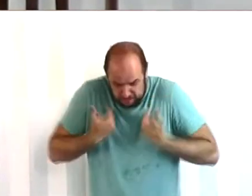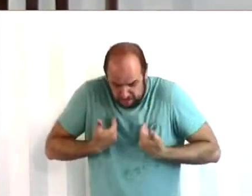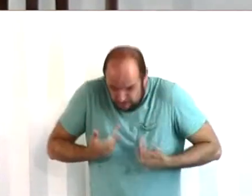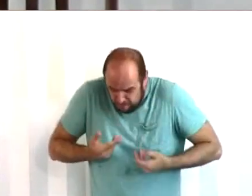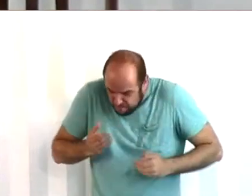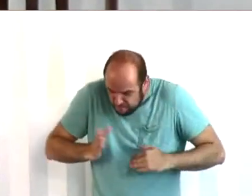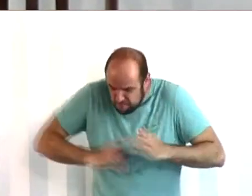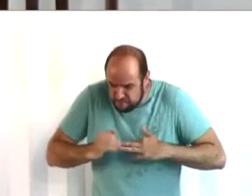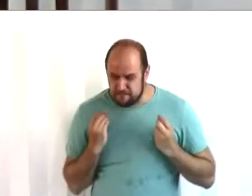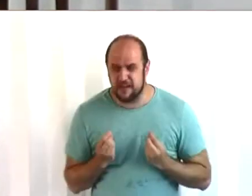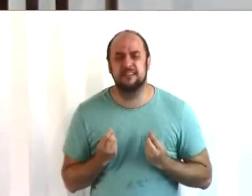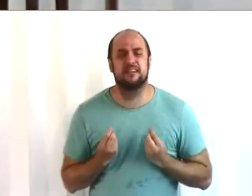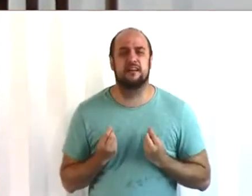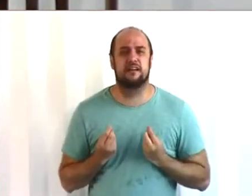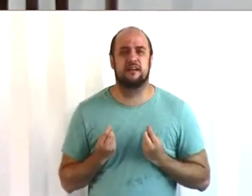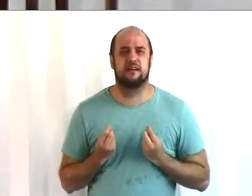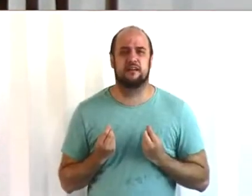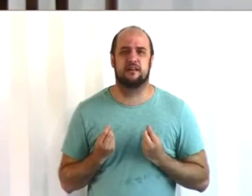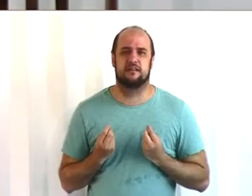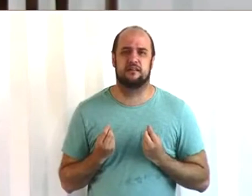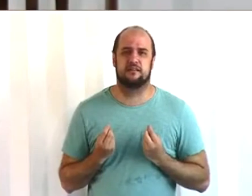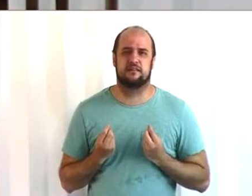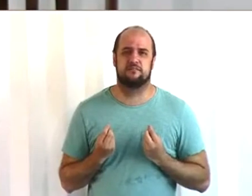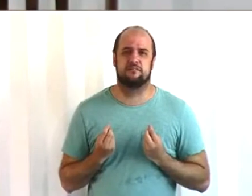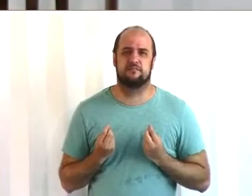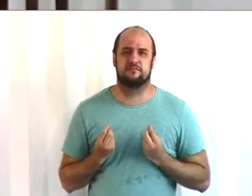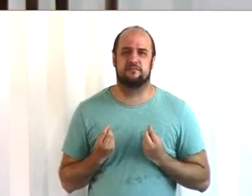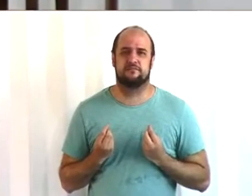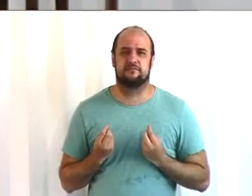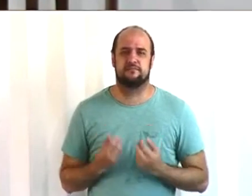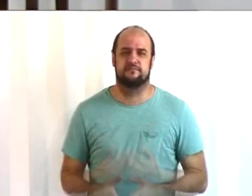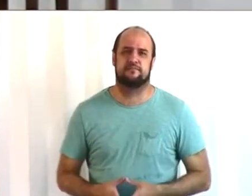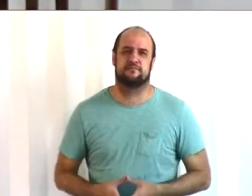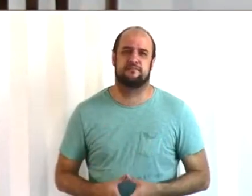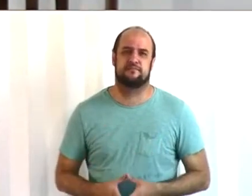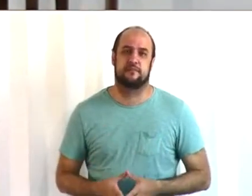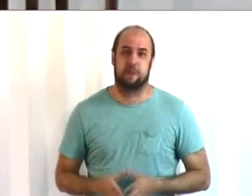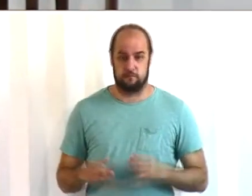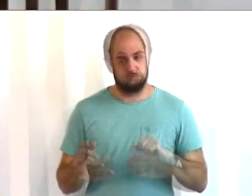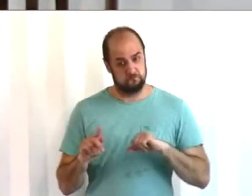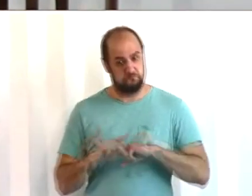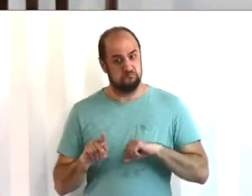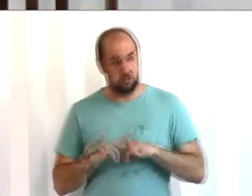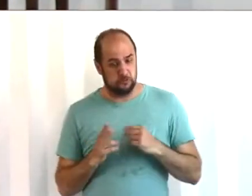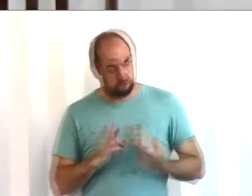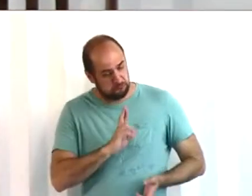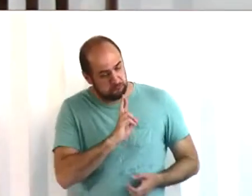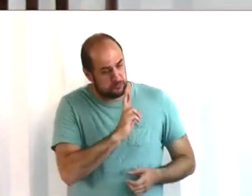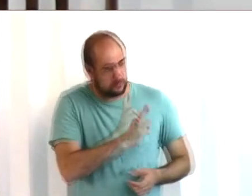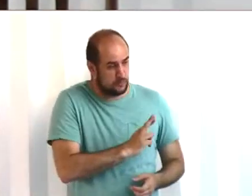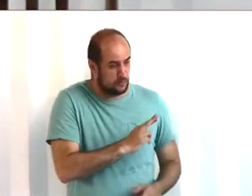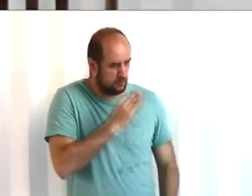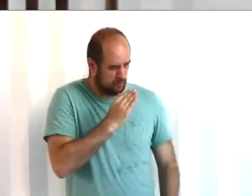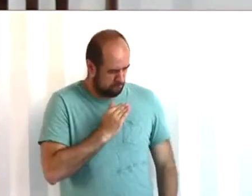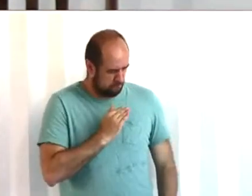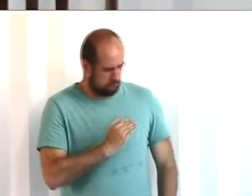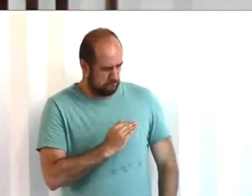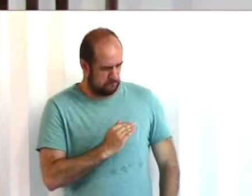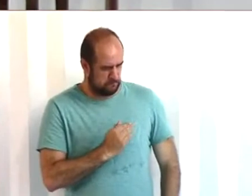diante disso, varões galileus? E Pedro talvez tenha dito em tom baixo: